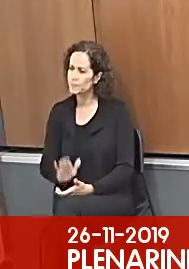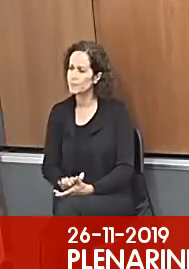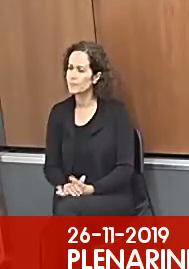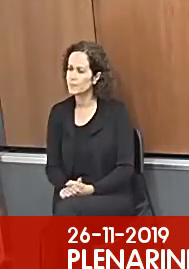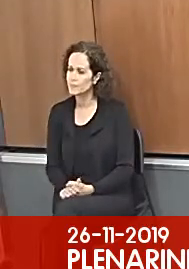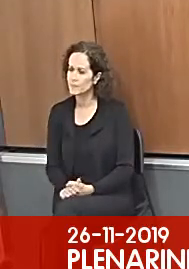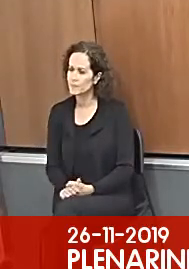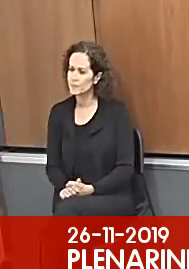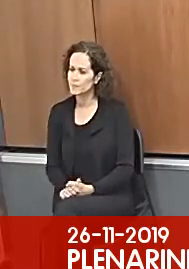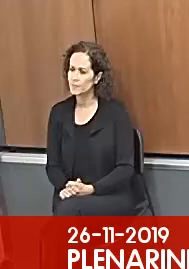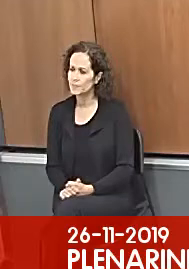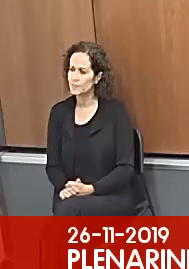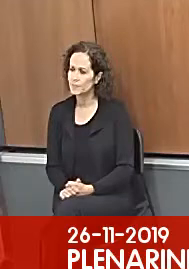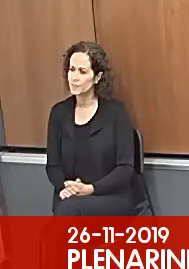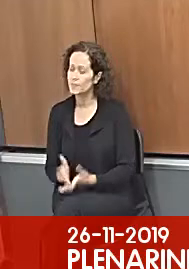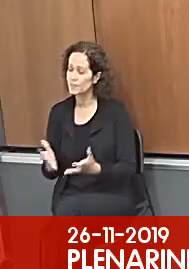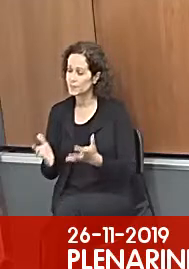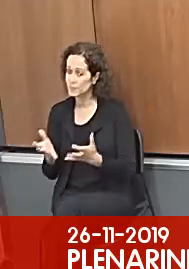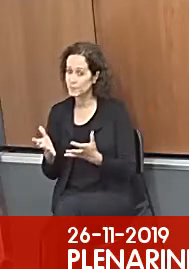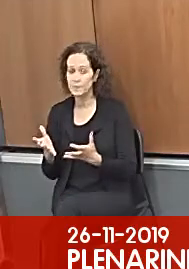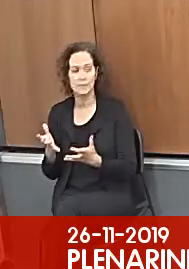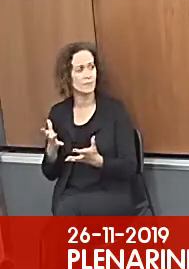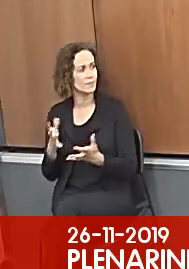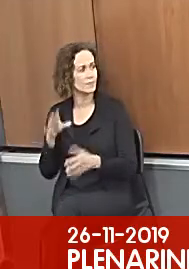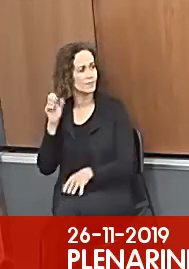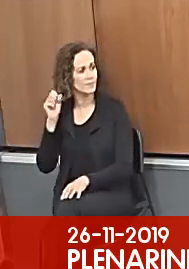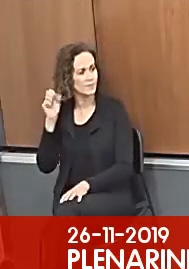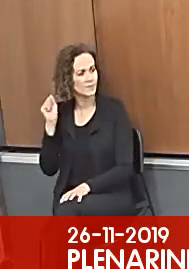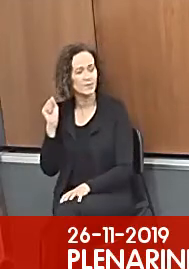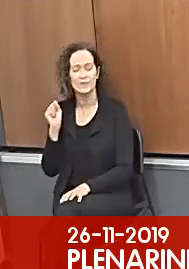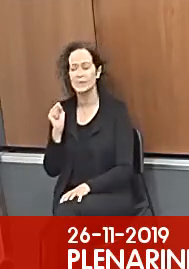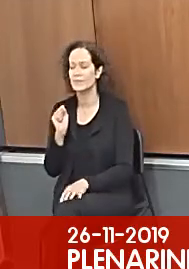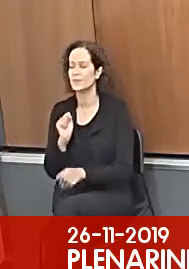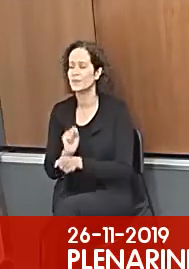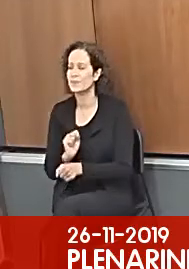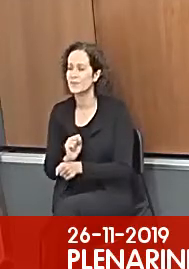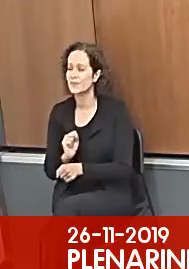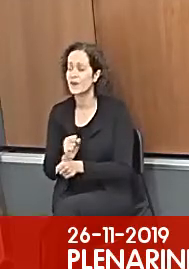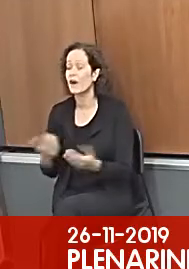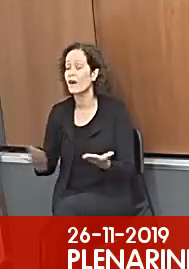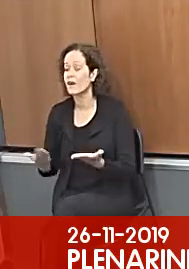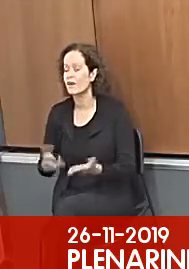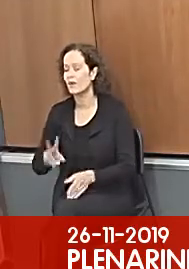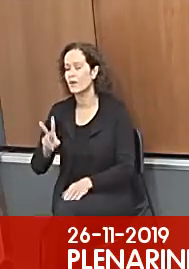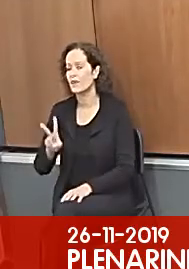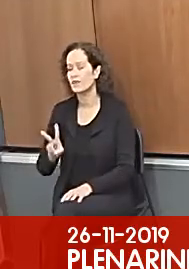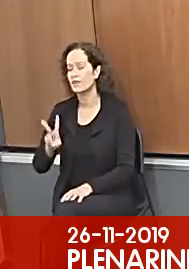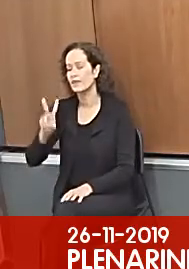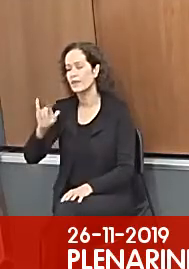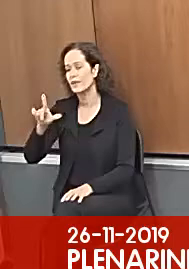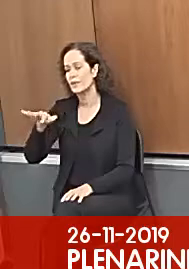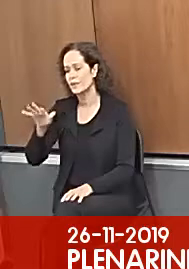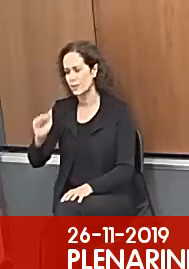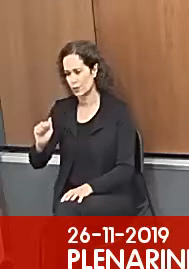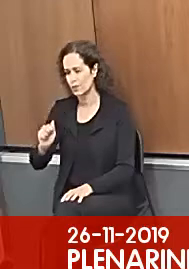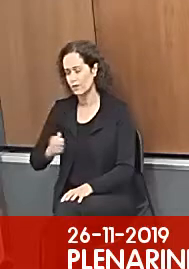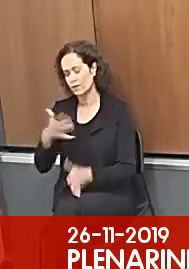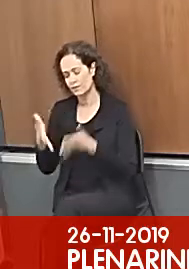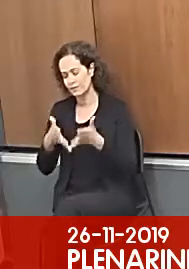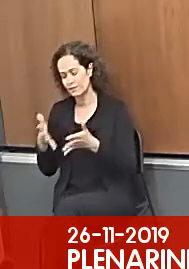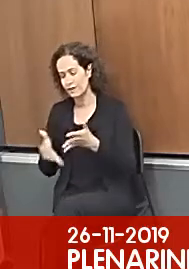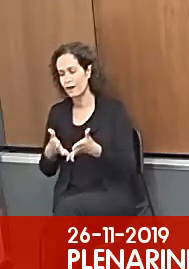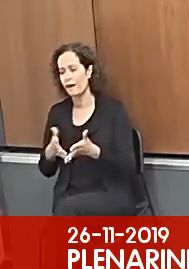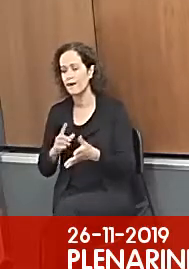em escasso, você quer que eu te ouça? Então, aqui, a pedido da dona Vilma, eu vou passar a fala para a dona Vilma e, logo em seguida, eu vou aqui, porque eu tinha que